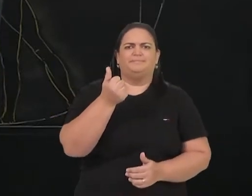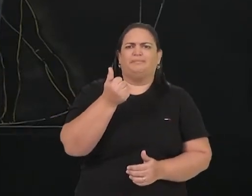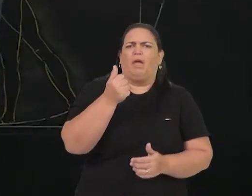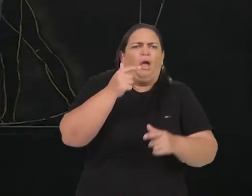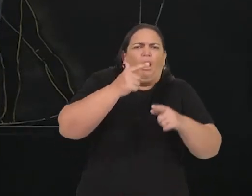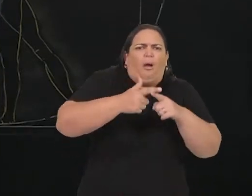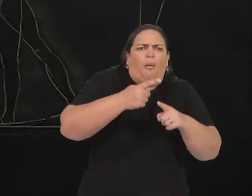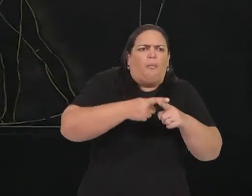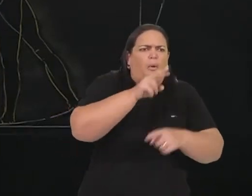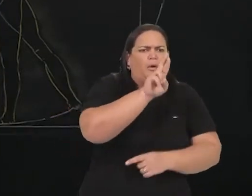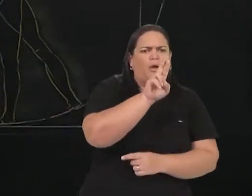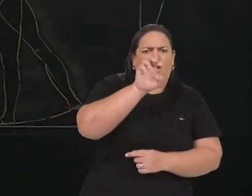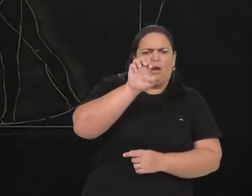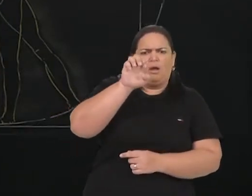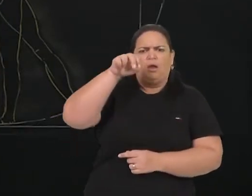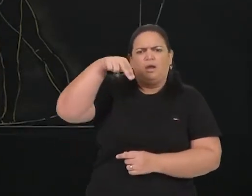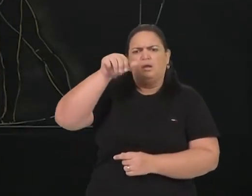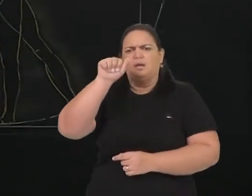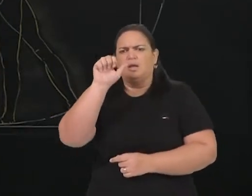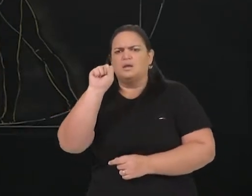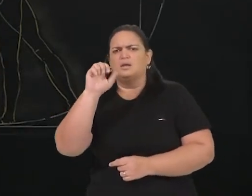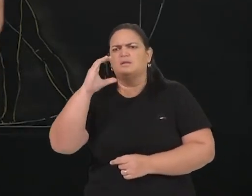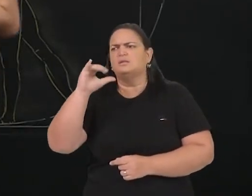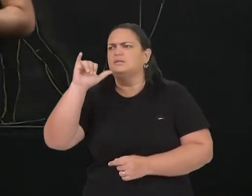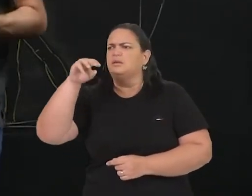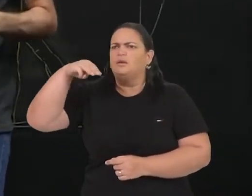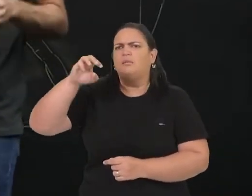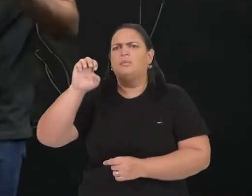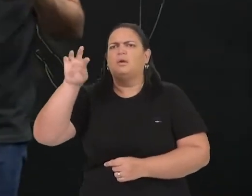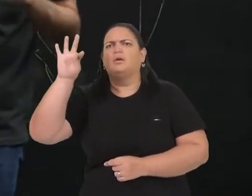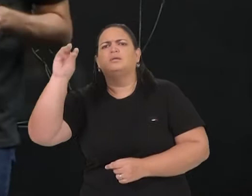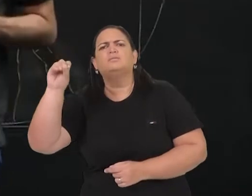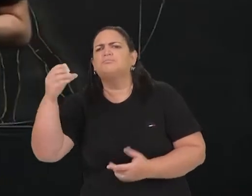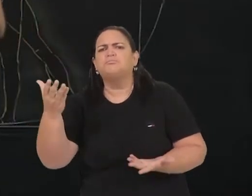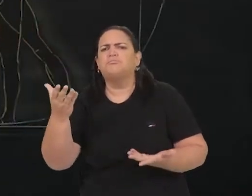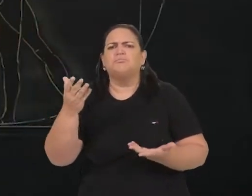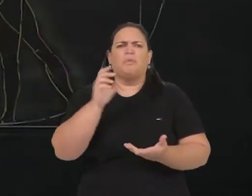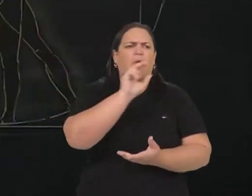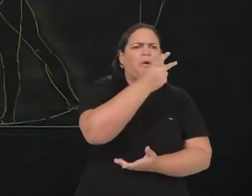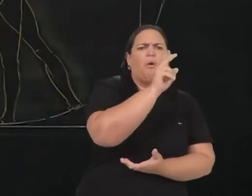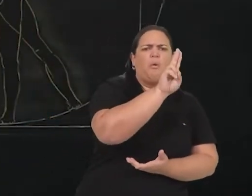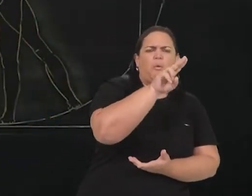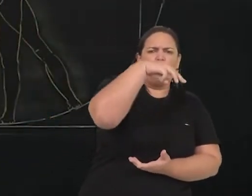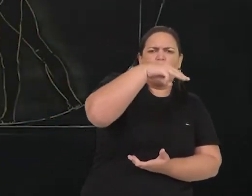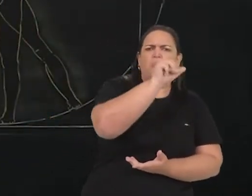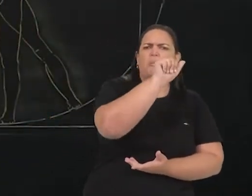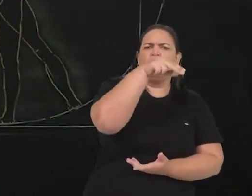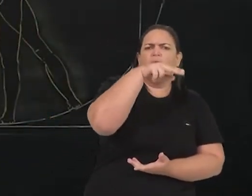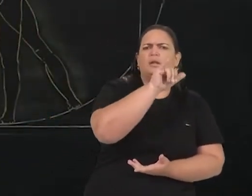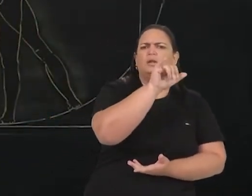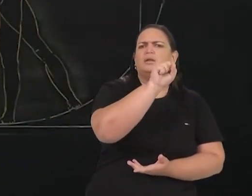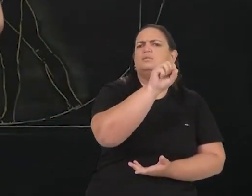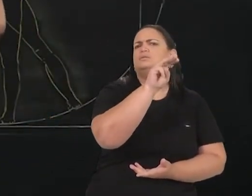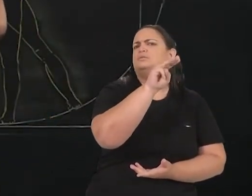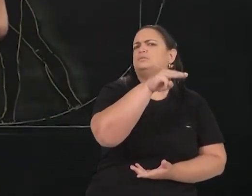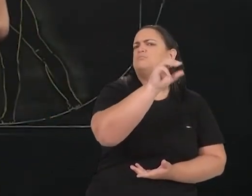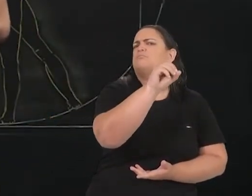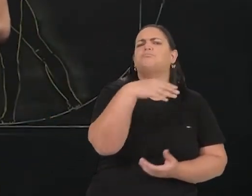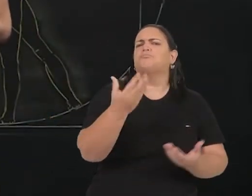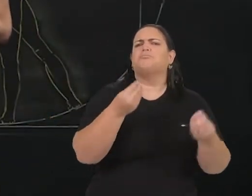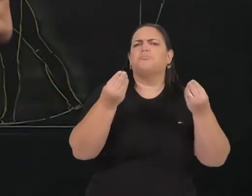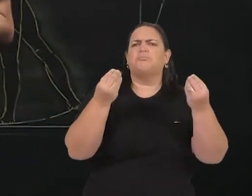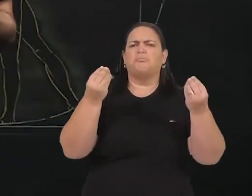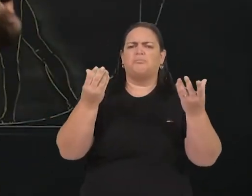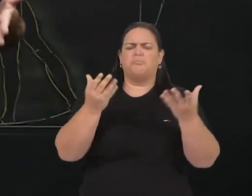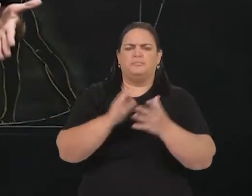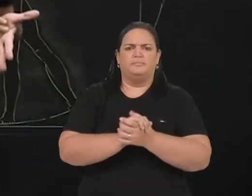nome renascimento e o que é esse humanismo. Vamos entender um conjunto de transformações que foi acontecendo